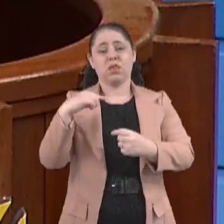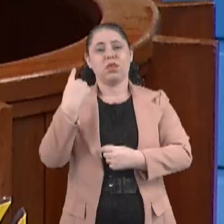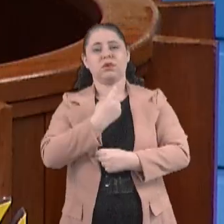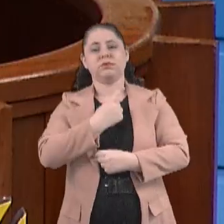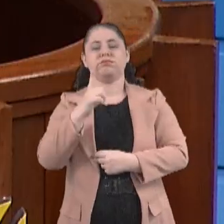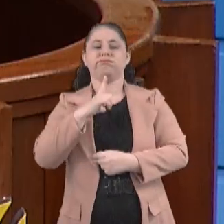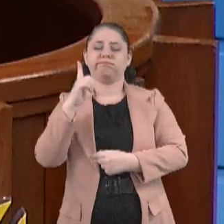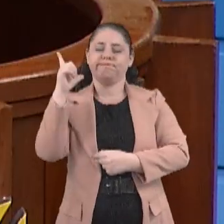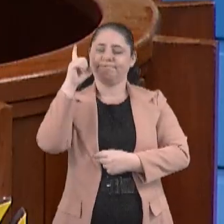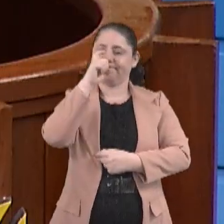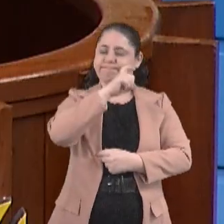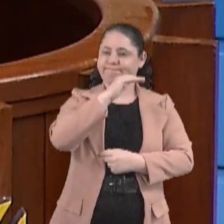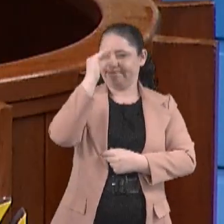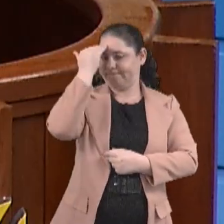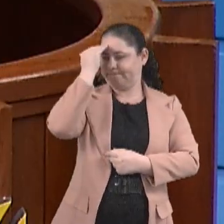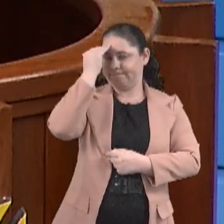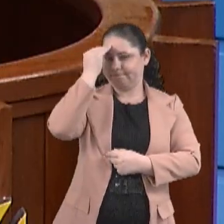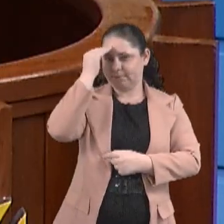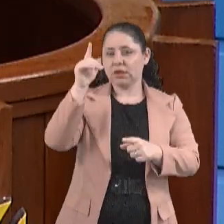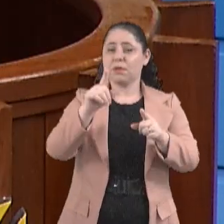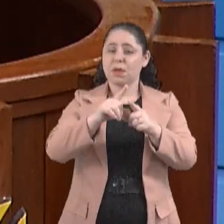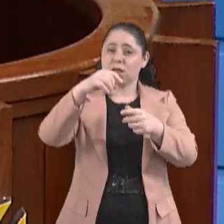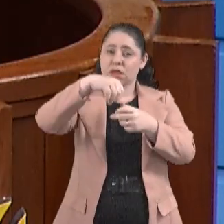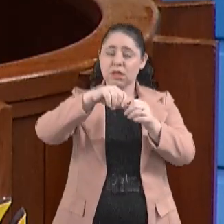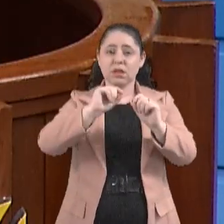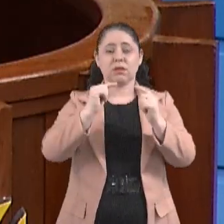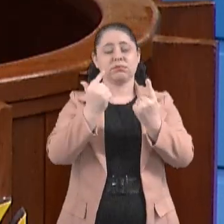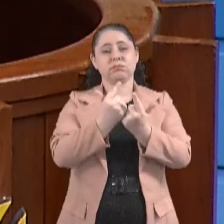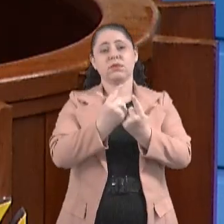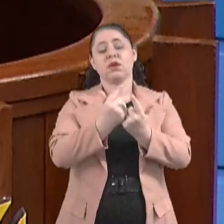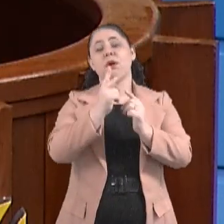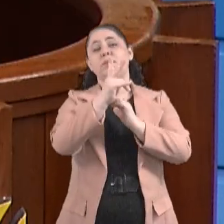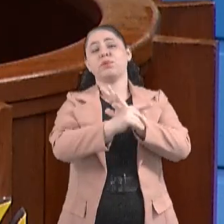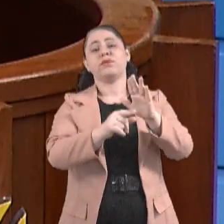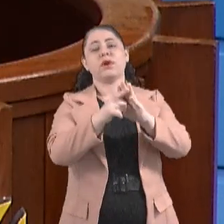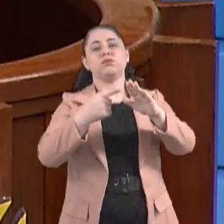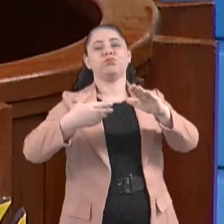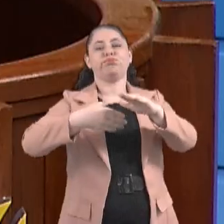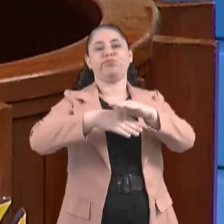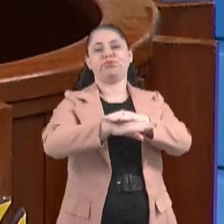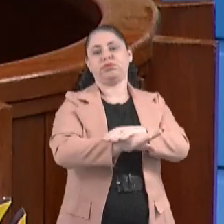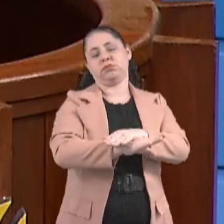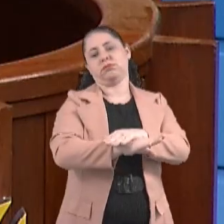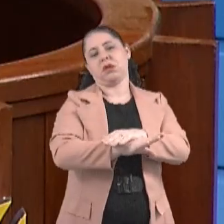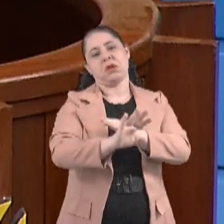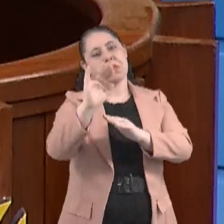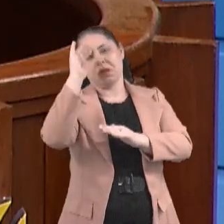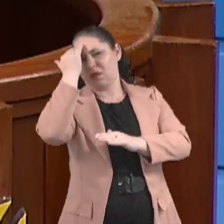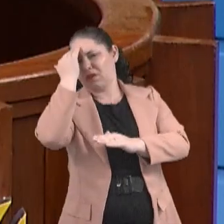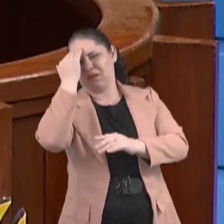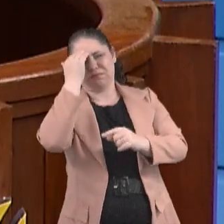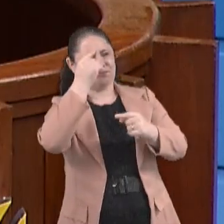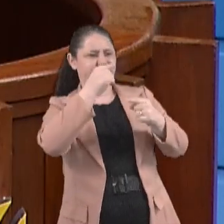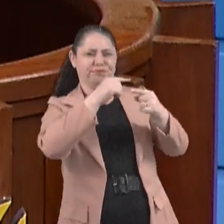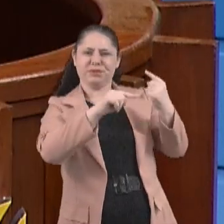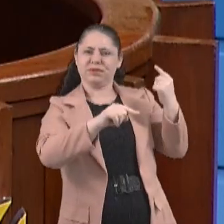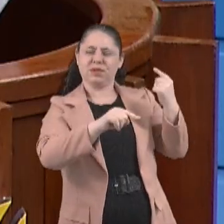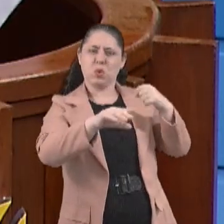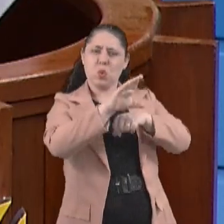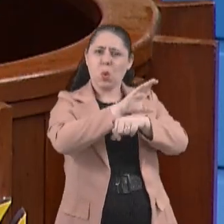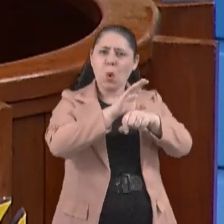tivemos dificuldade de compreensão, inclusive aqui na casa, o projeto foi arquivado pela compreensão de não ser um